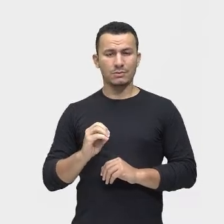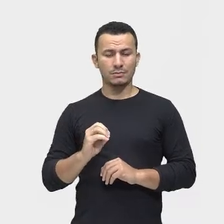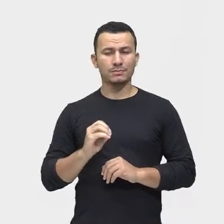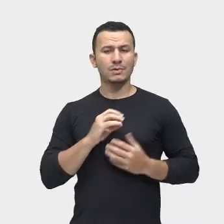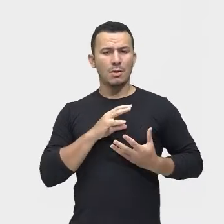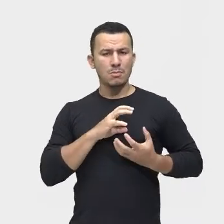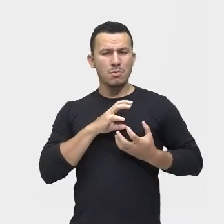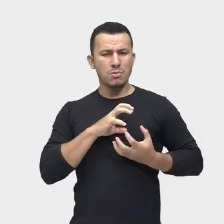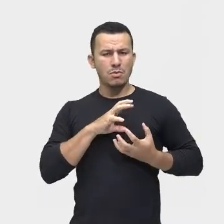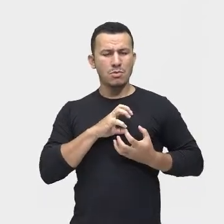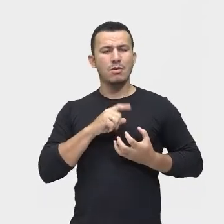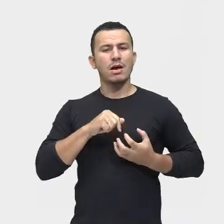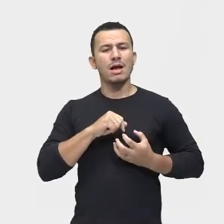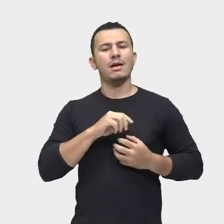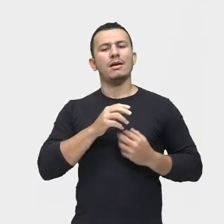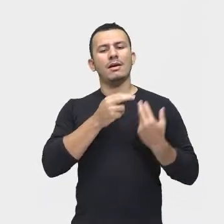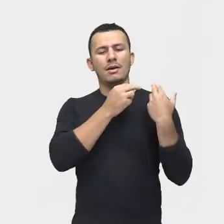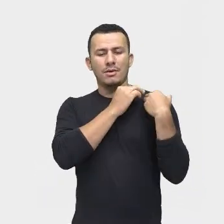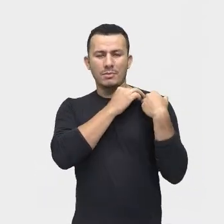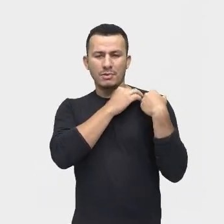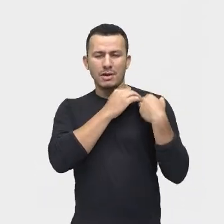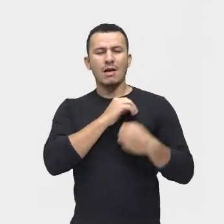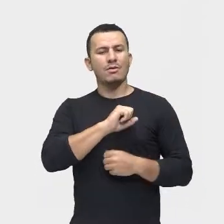que promove os batimentos